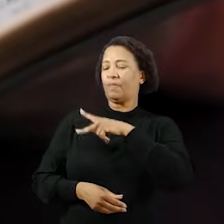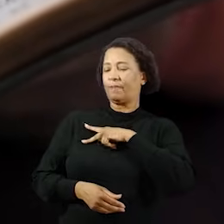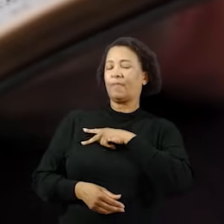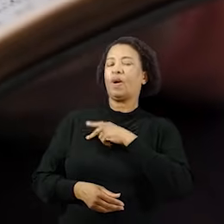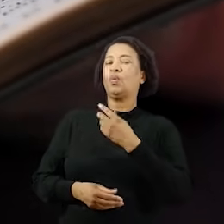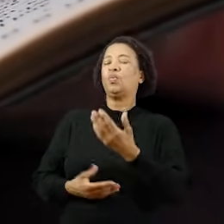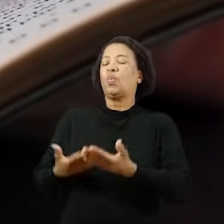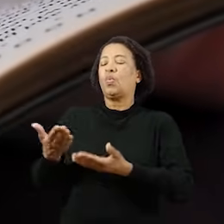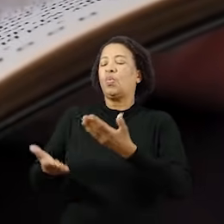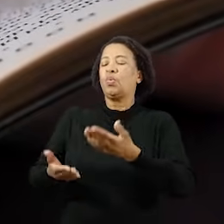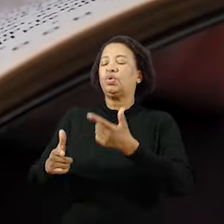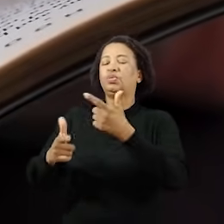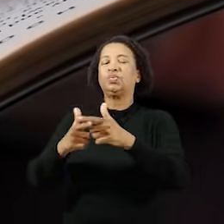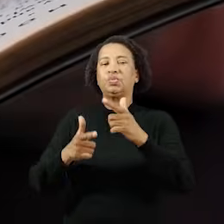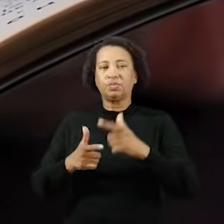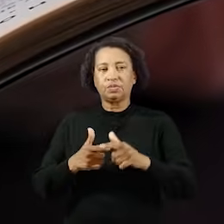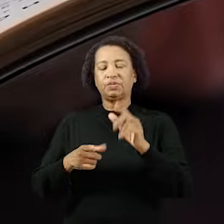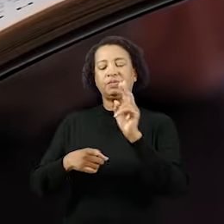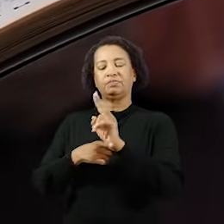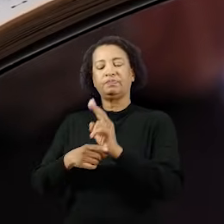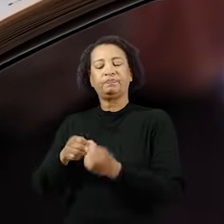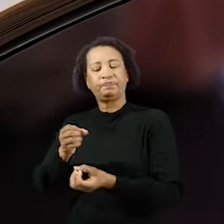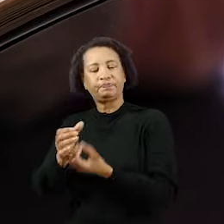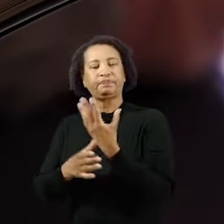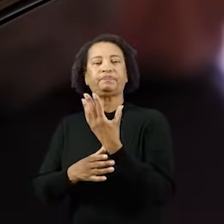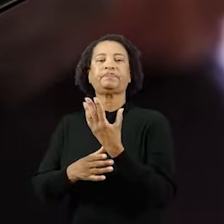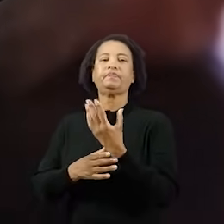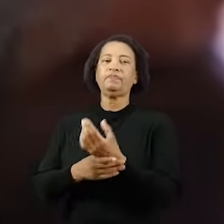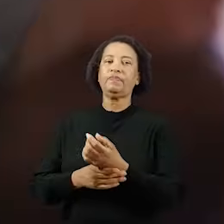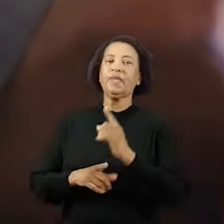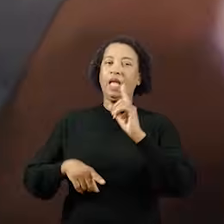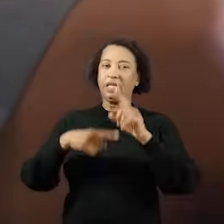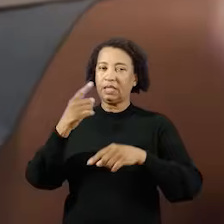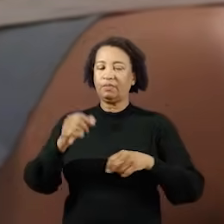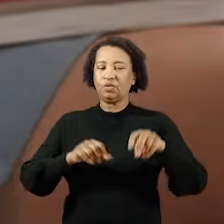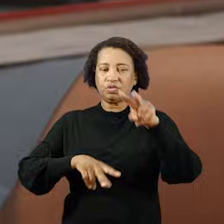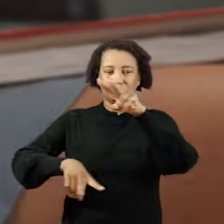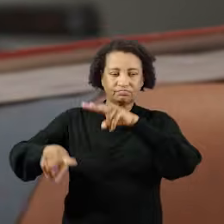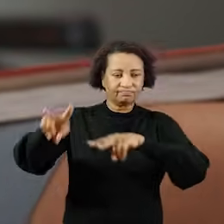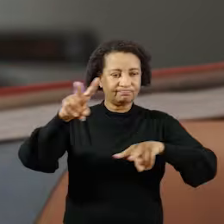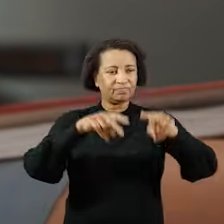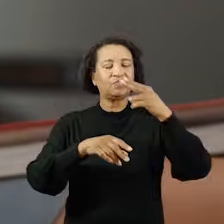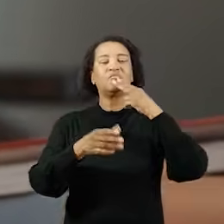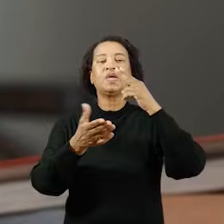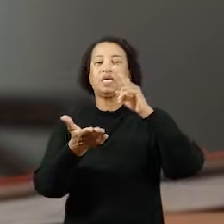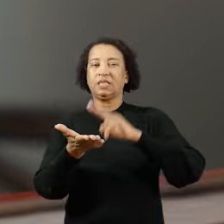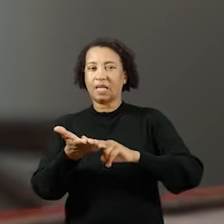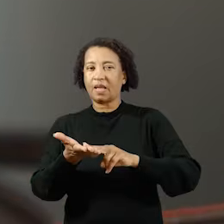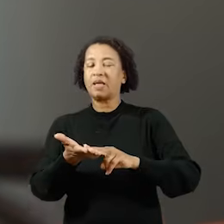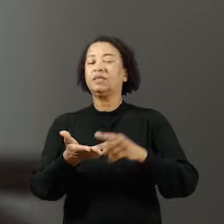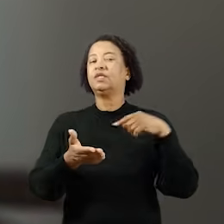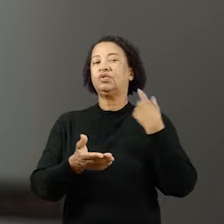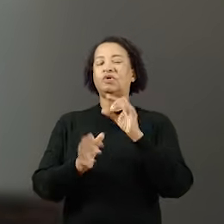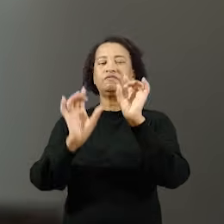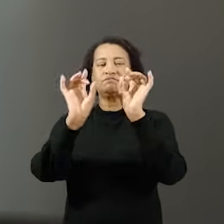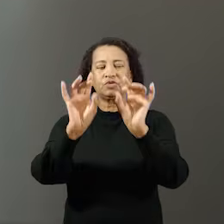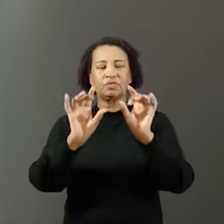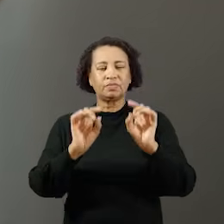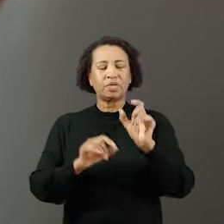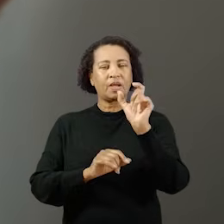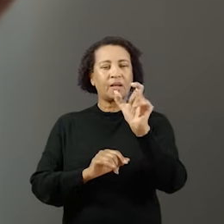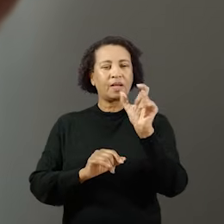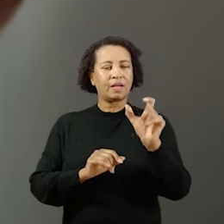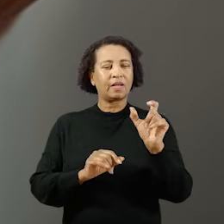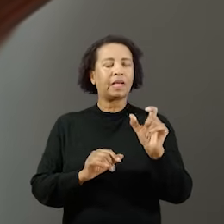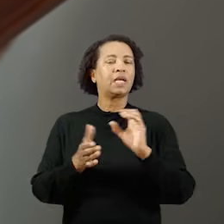igreja que ele plantou e pastoreou. Depois de fazer uma abordagem panorâmica desta carta, comentaremos cada